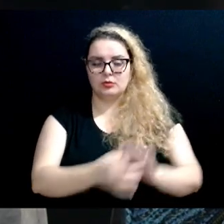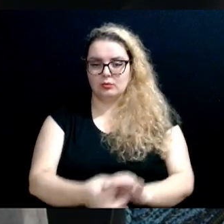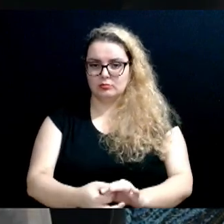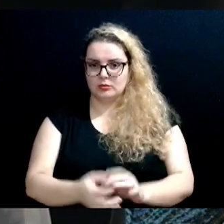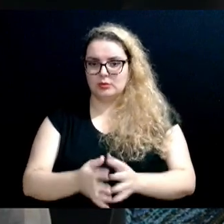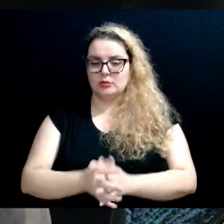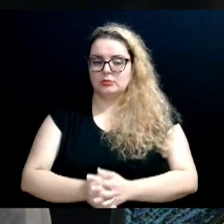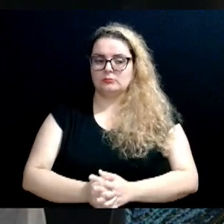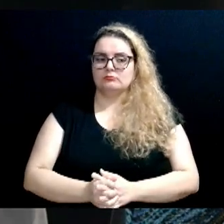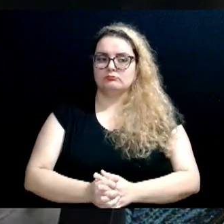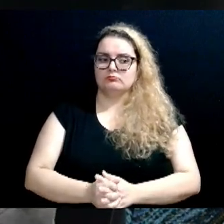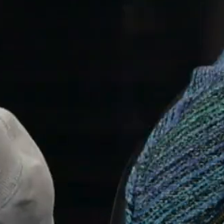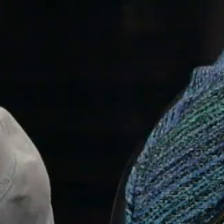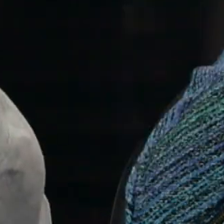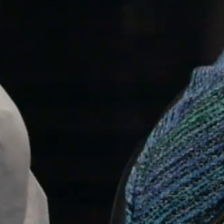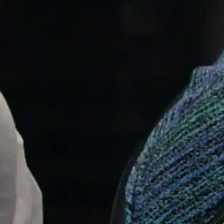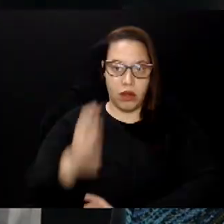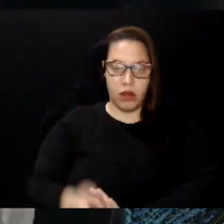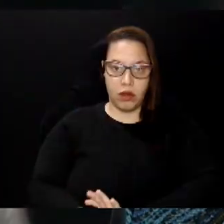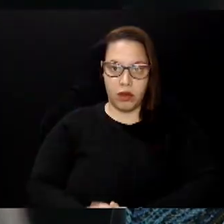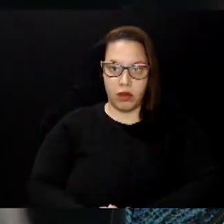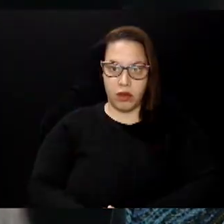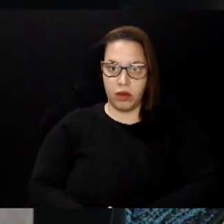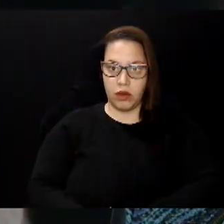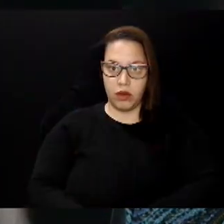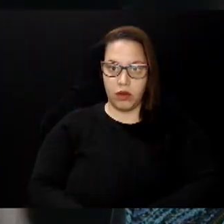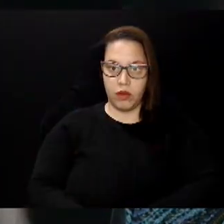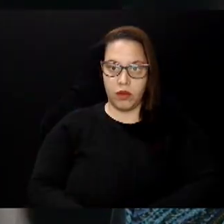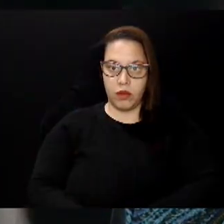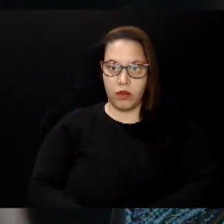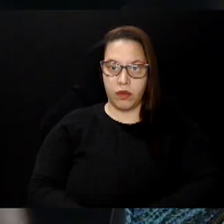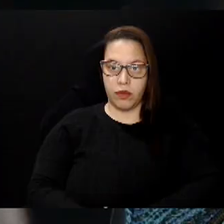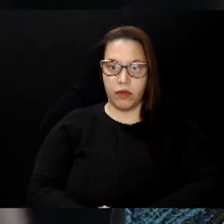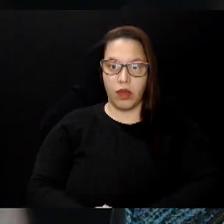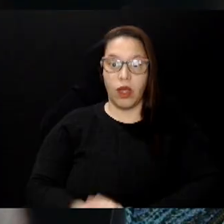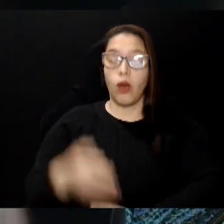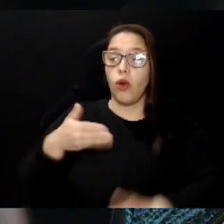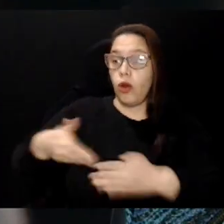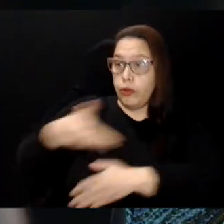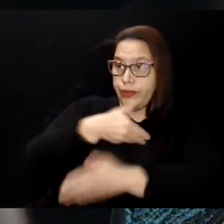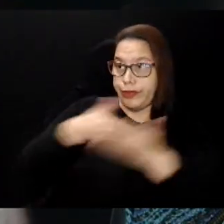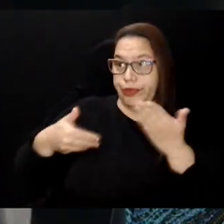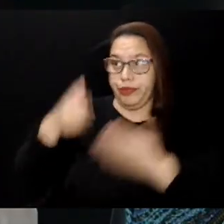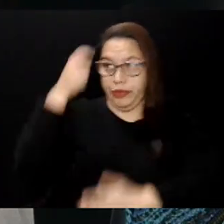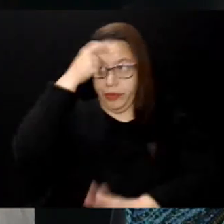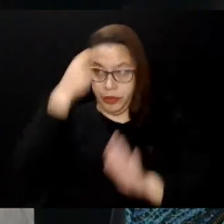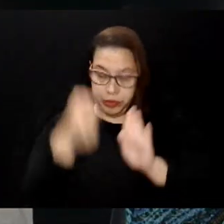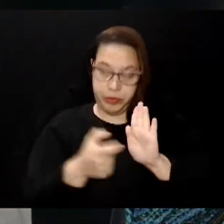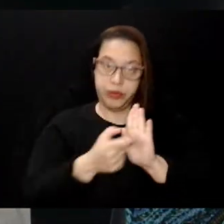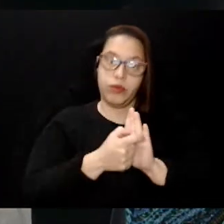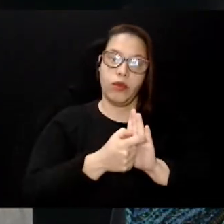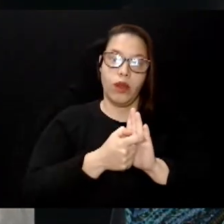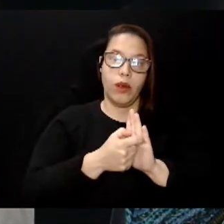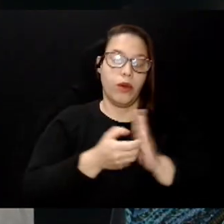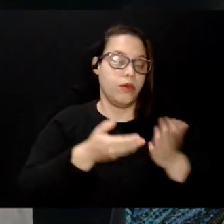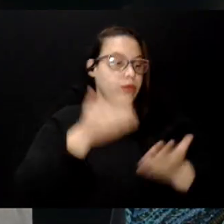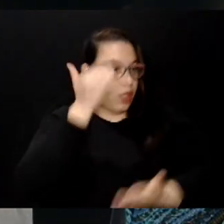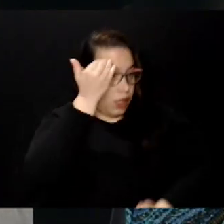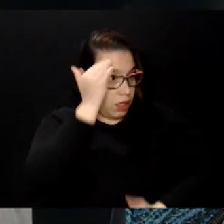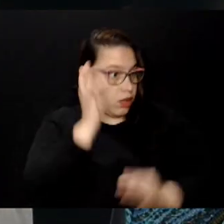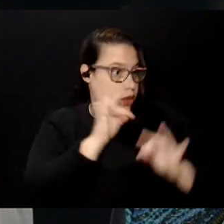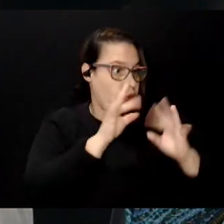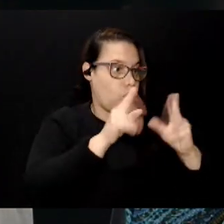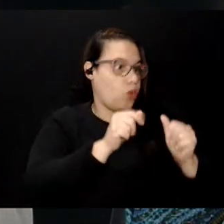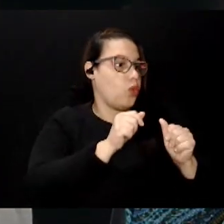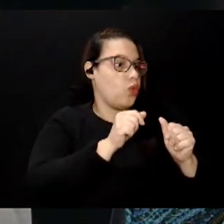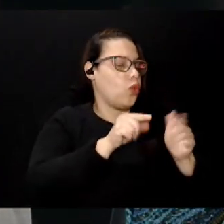ponto de vista pessoal? Você está interagindo com uma inteligência artificial e ela está entendendo o que você pesquisa, o